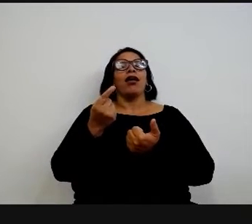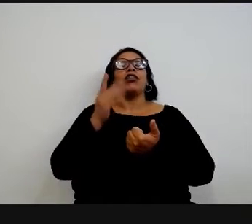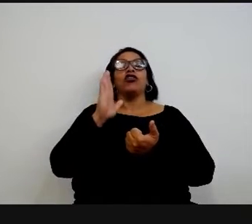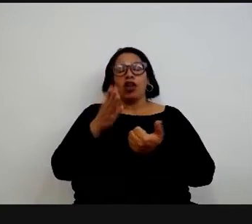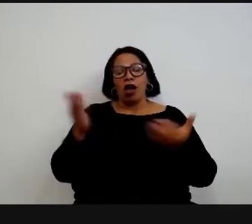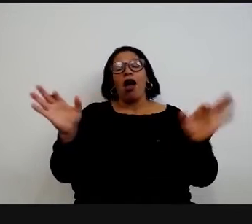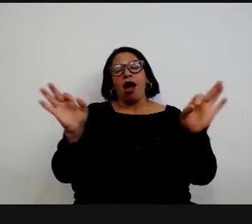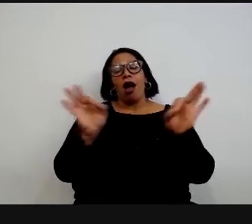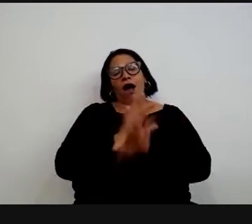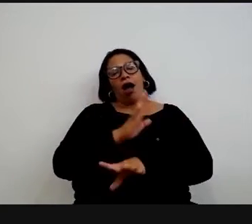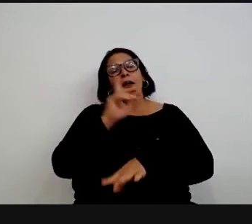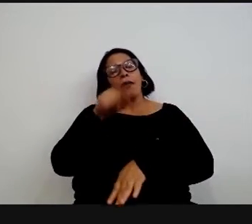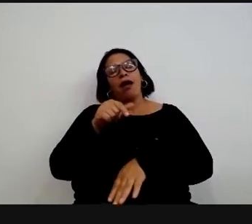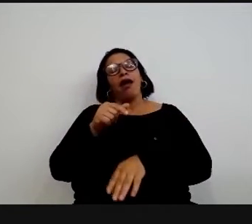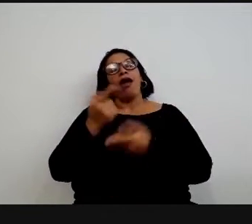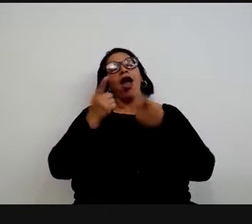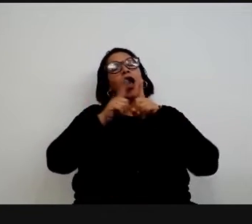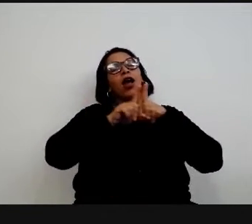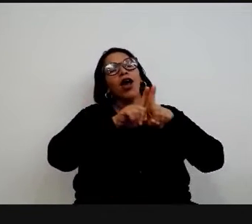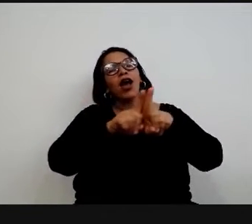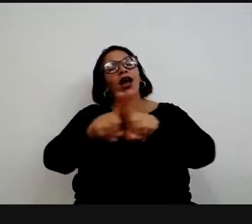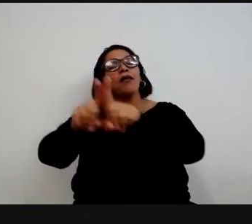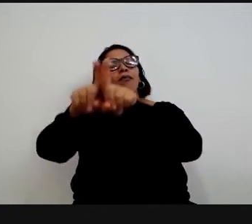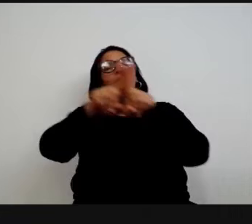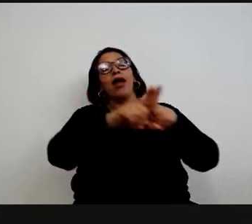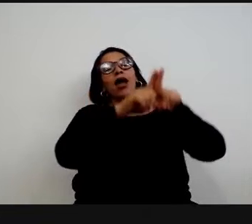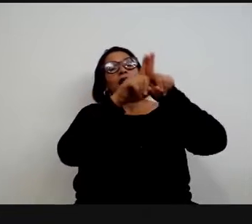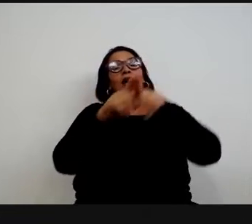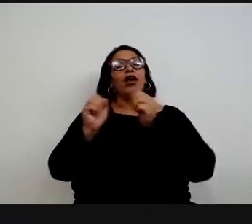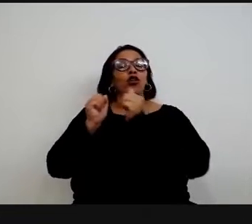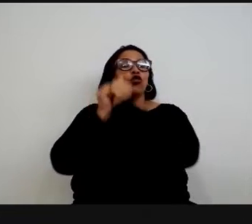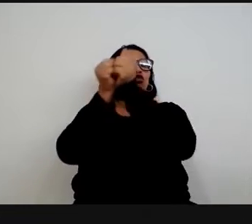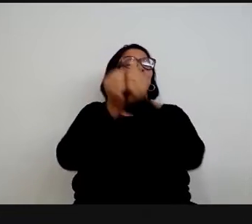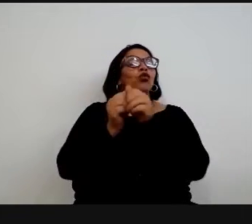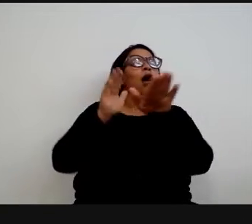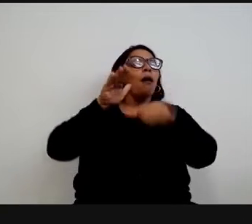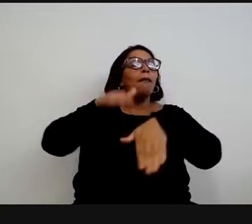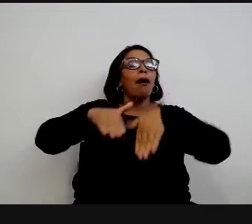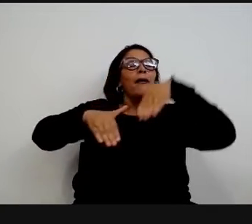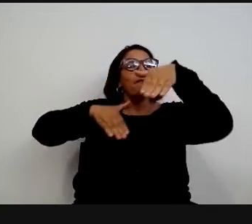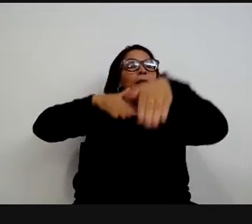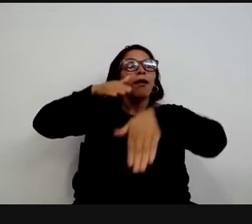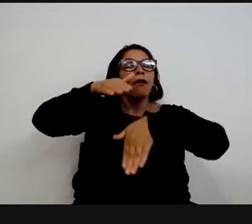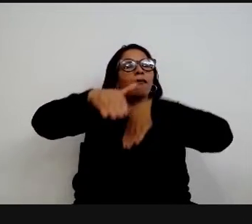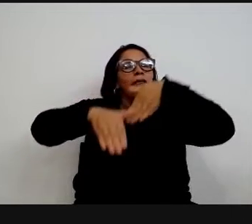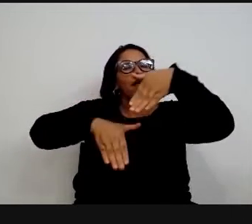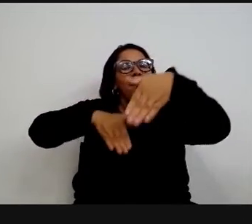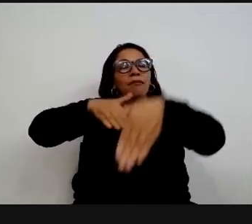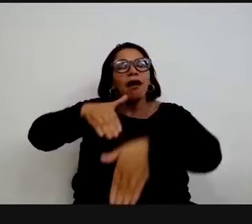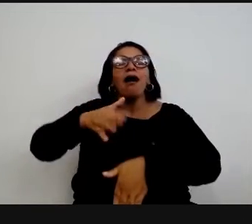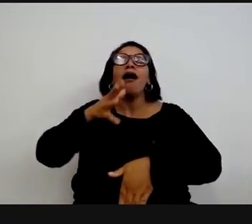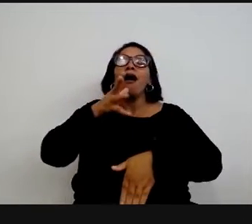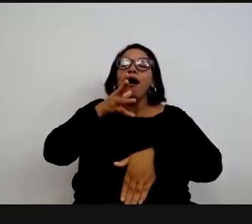e eu vou encerrar agora, é a caminhada das 1000 léguas. A gente começa com o primeiro passo, e nós estamos dando os primeiros